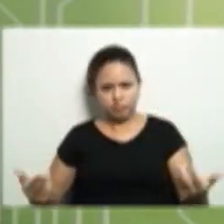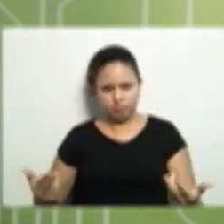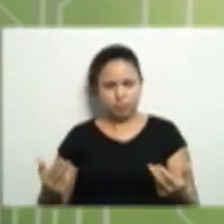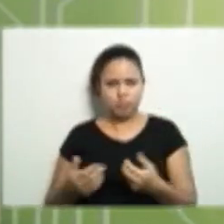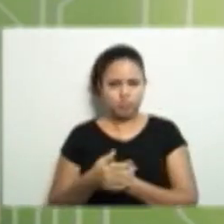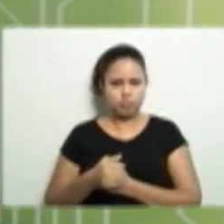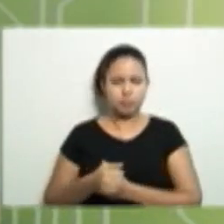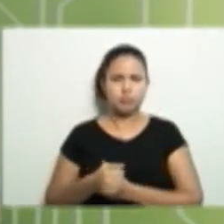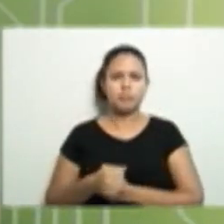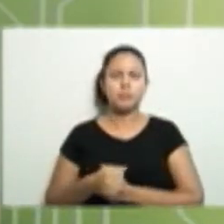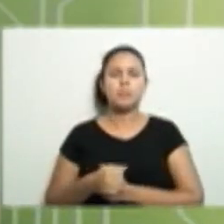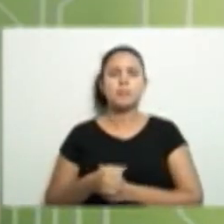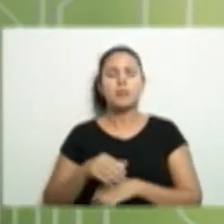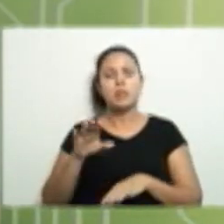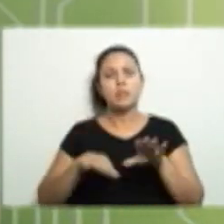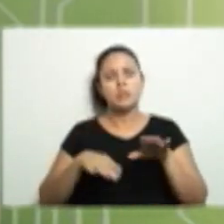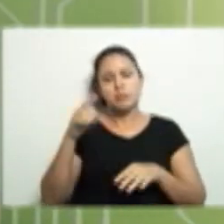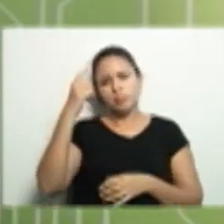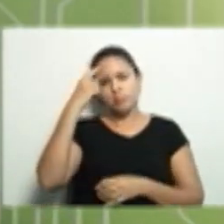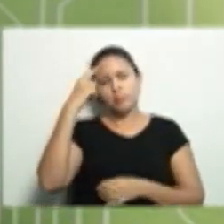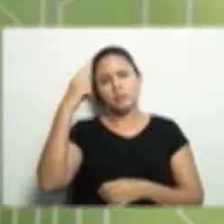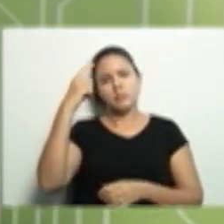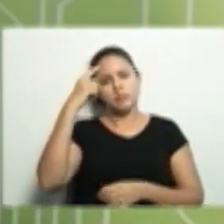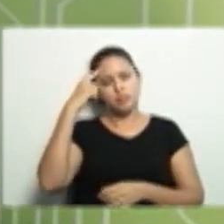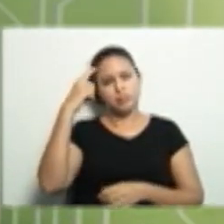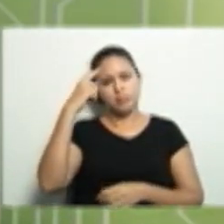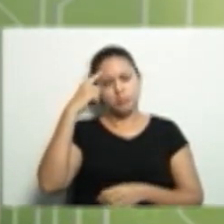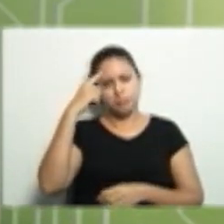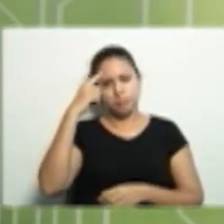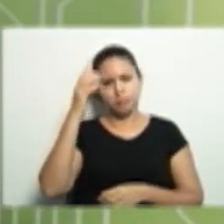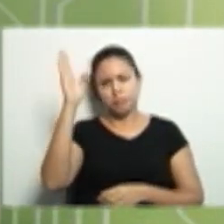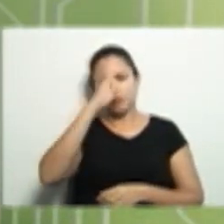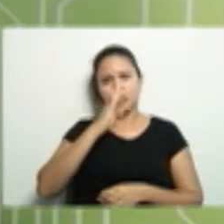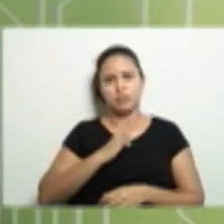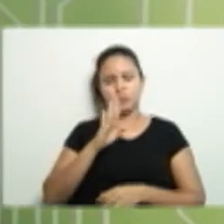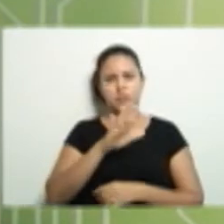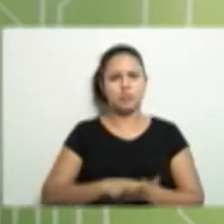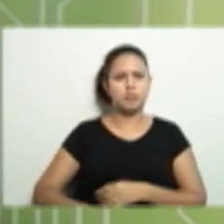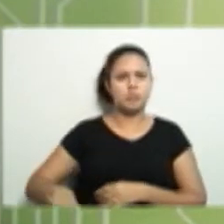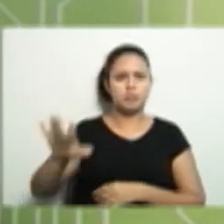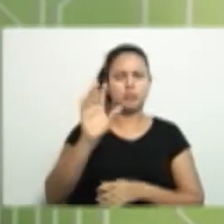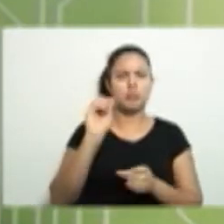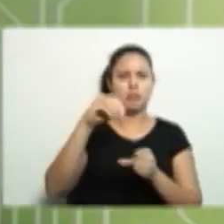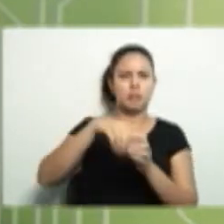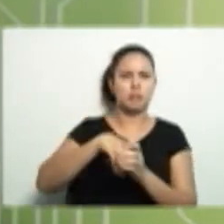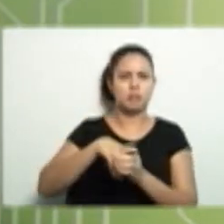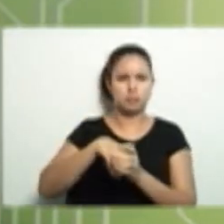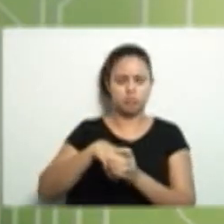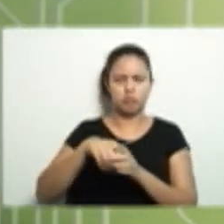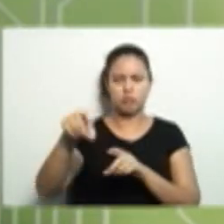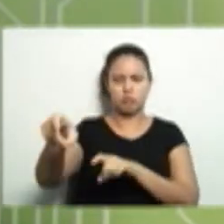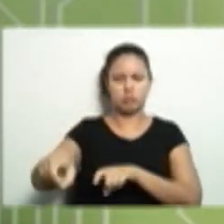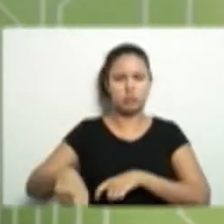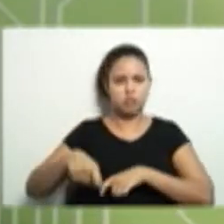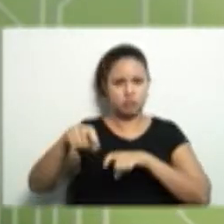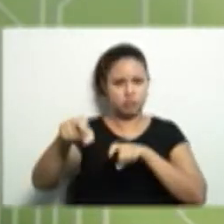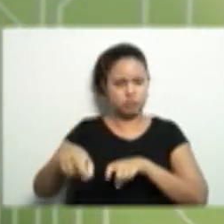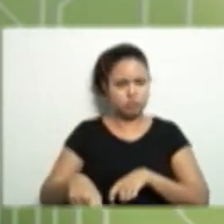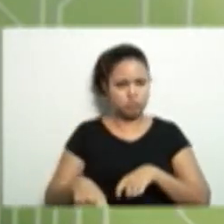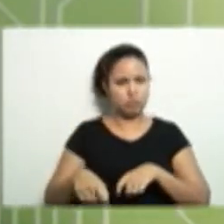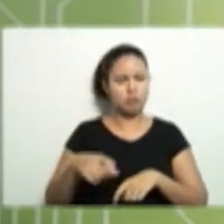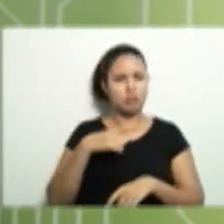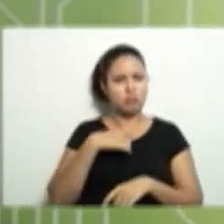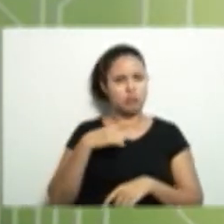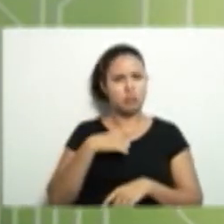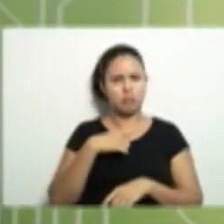exportação. Muitas vezes a gente vê que os dados nacionais revelam que a nossa agricultura ela vai ter dados muito competitivos e muito